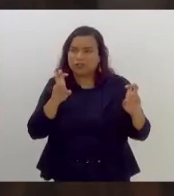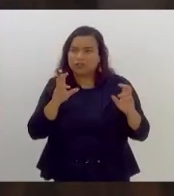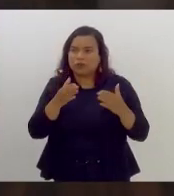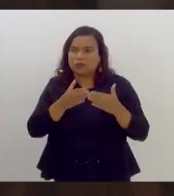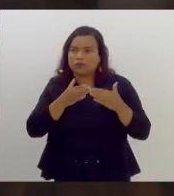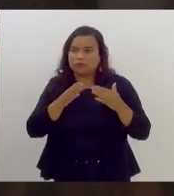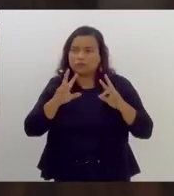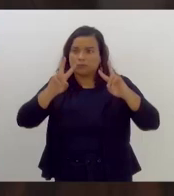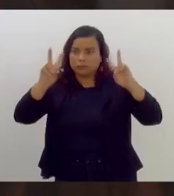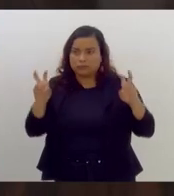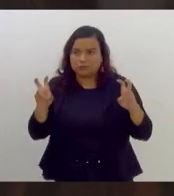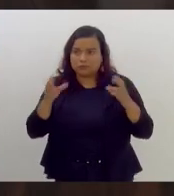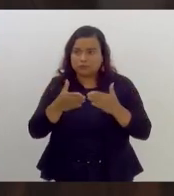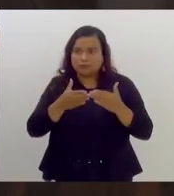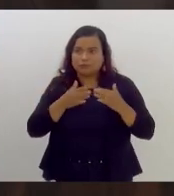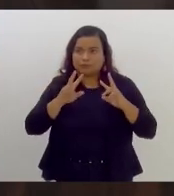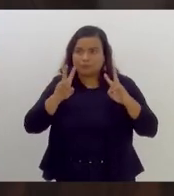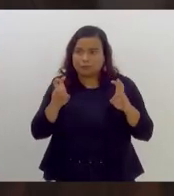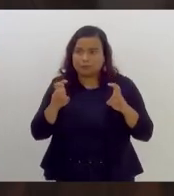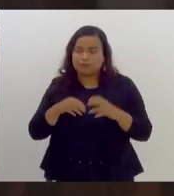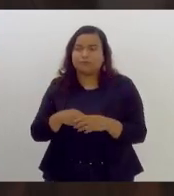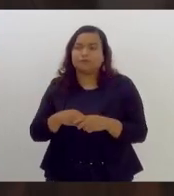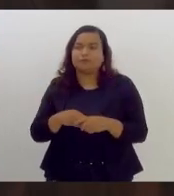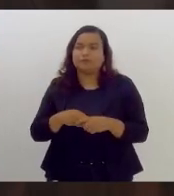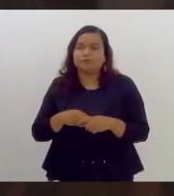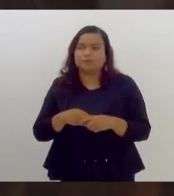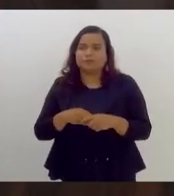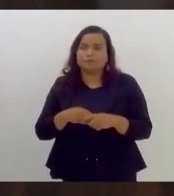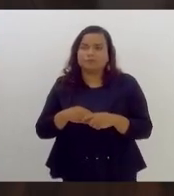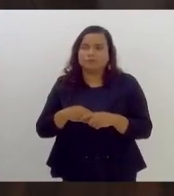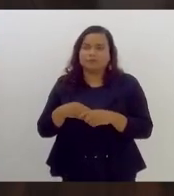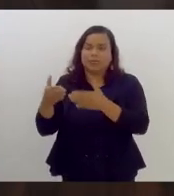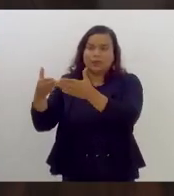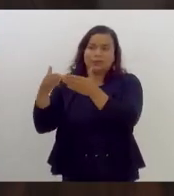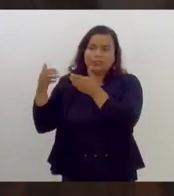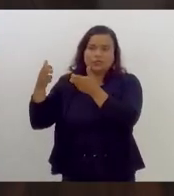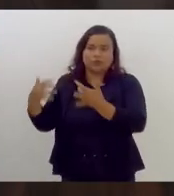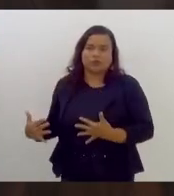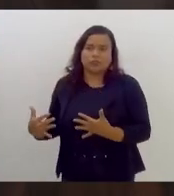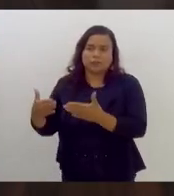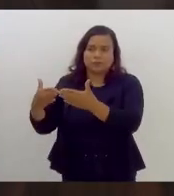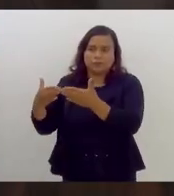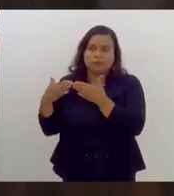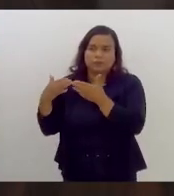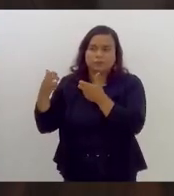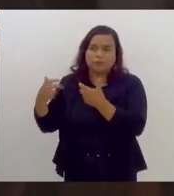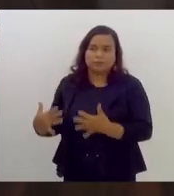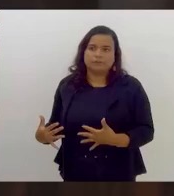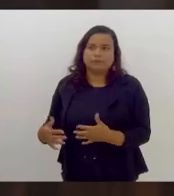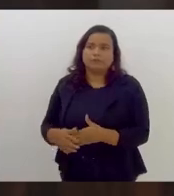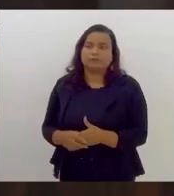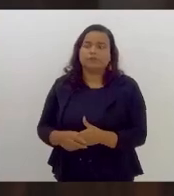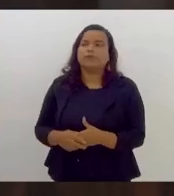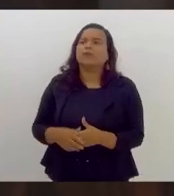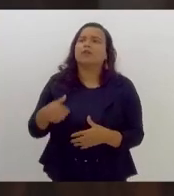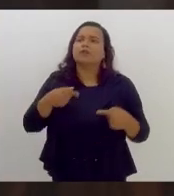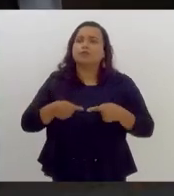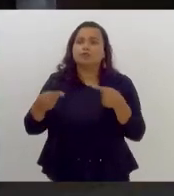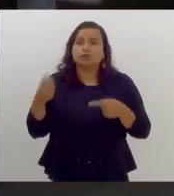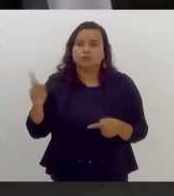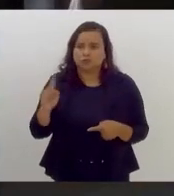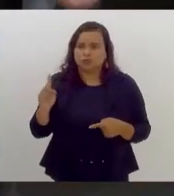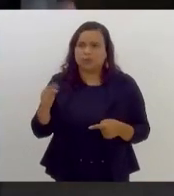ordem, porque ele me pediu antes de Vossa Excelência ocupar. Eu jamais, não vou nem discutir. Eu só quero pedir